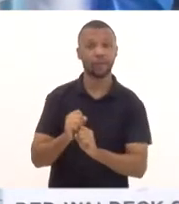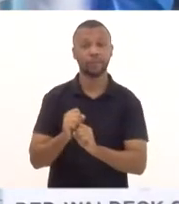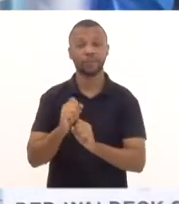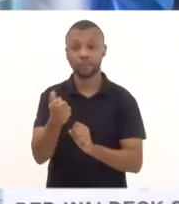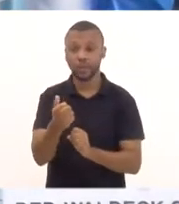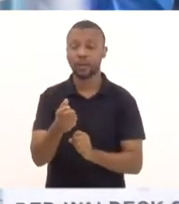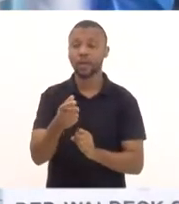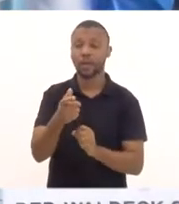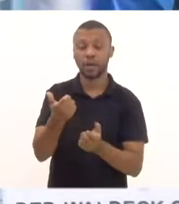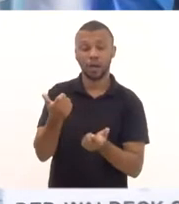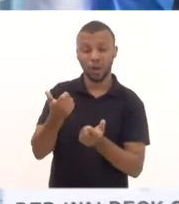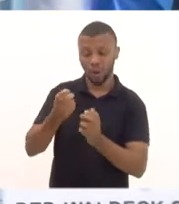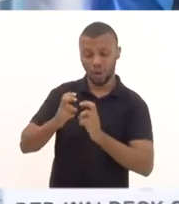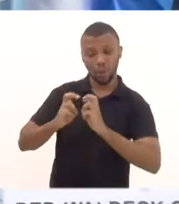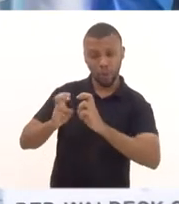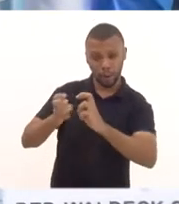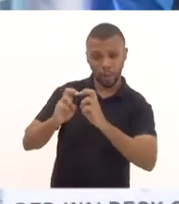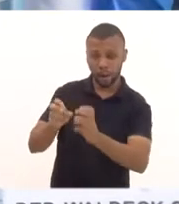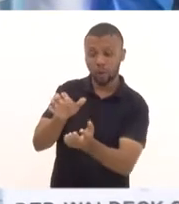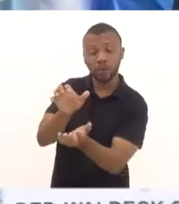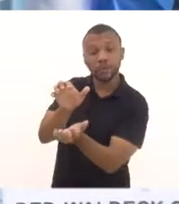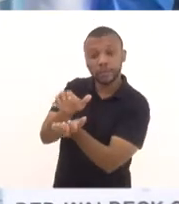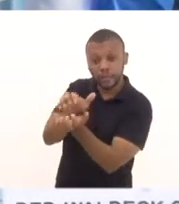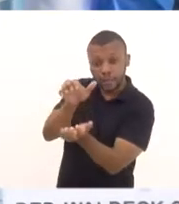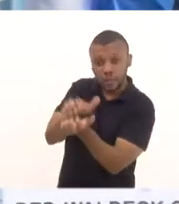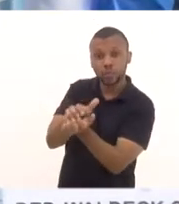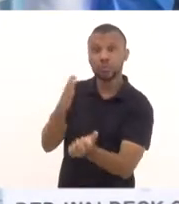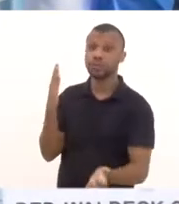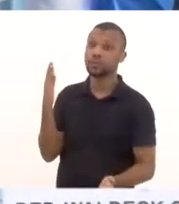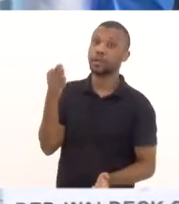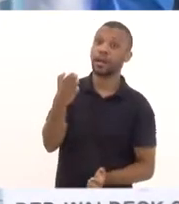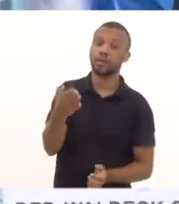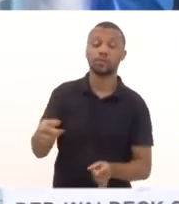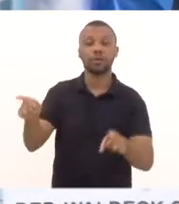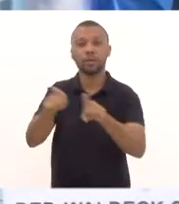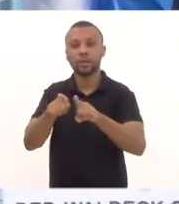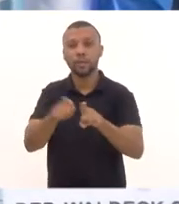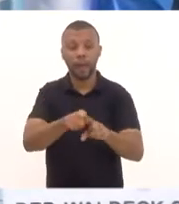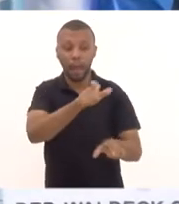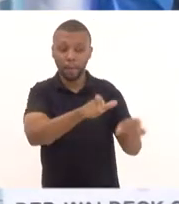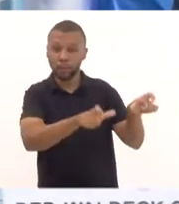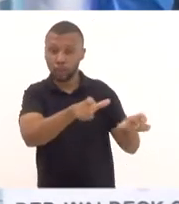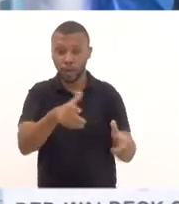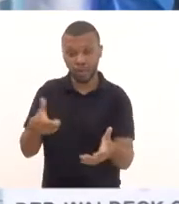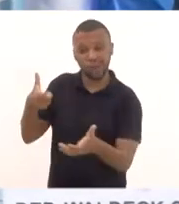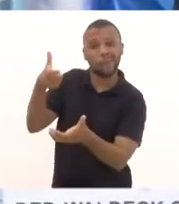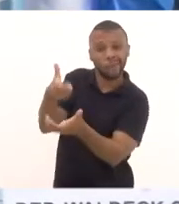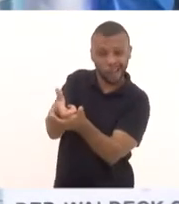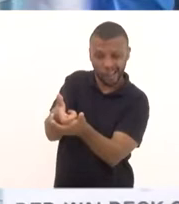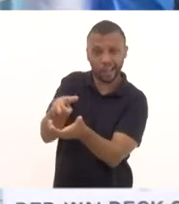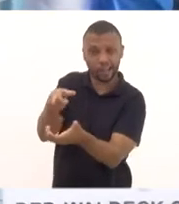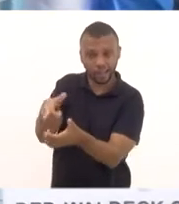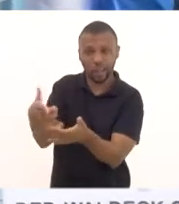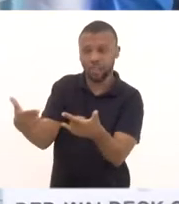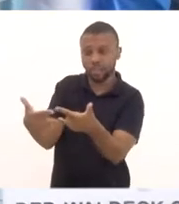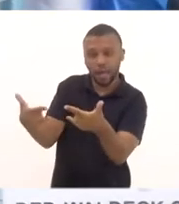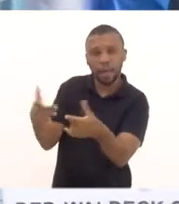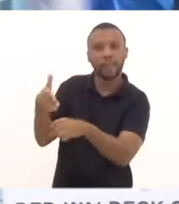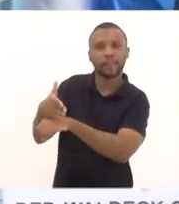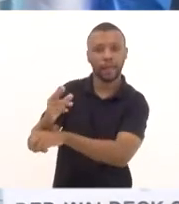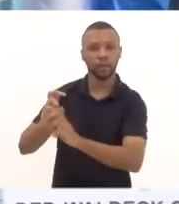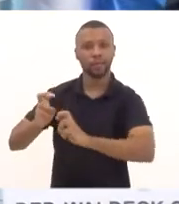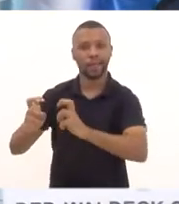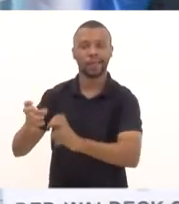ramal Santa Cruz Expresso bem como os danos sofridos pelos usuários relacionados na má prestação de serviço de transporte rodoviário